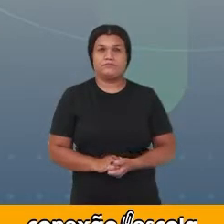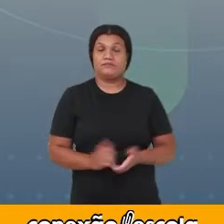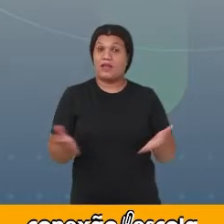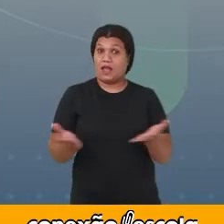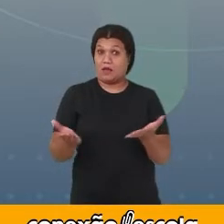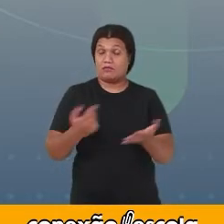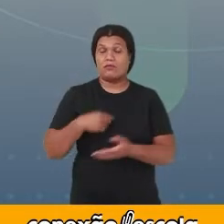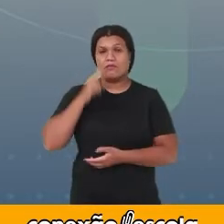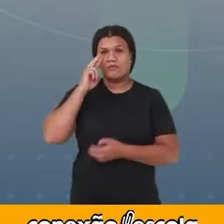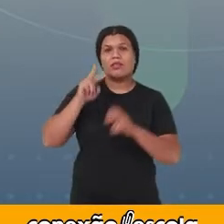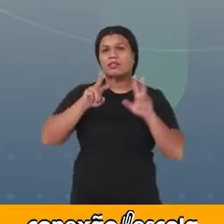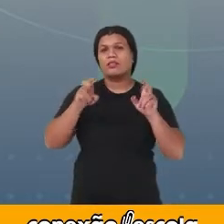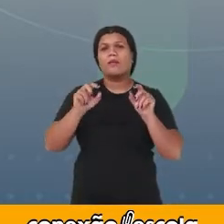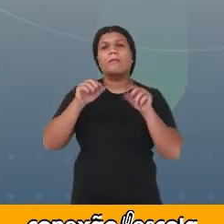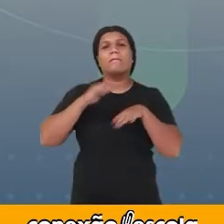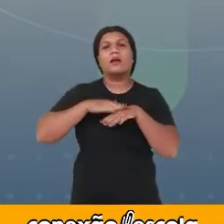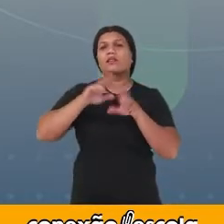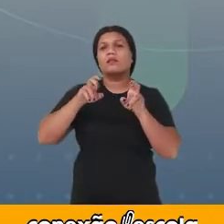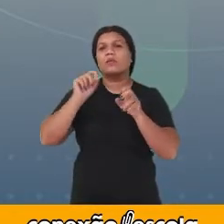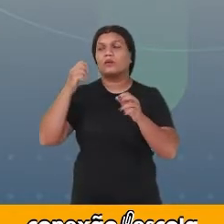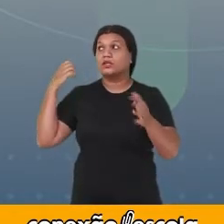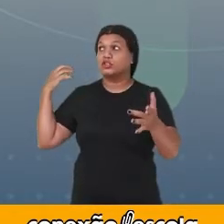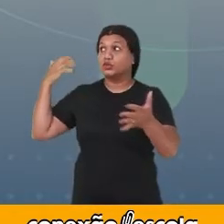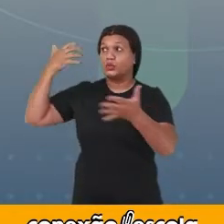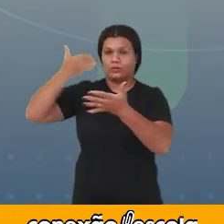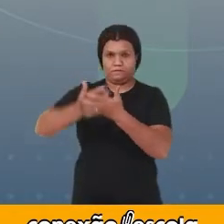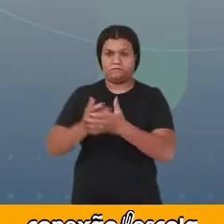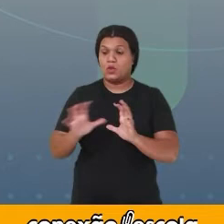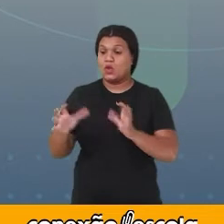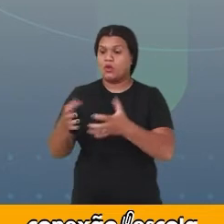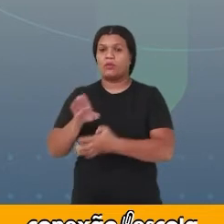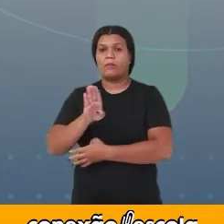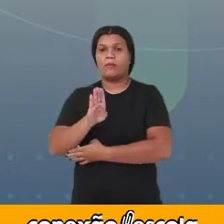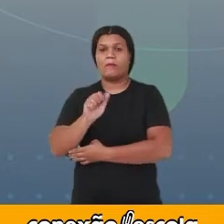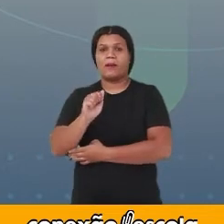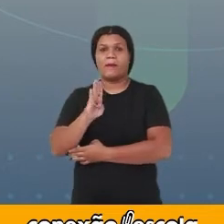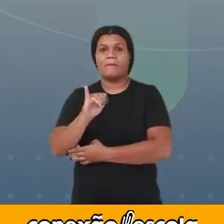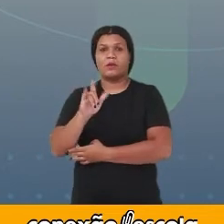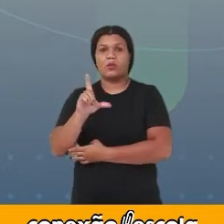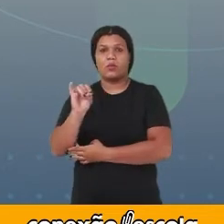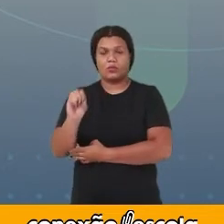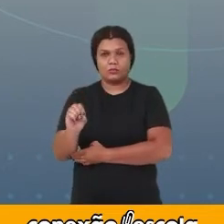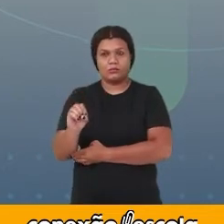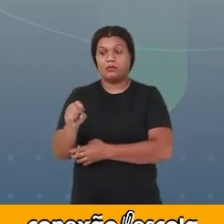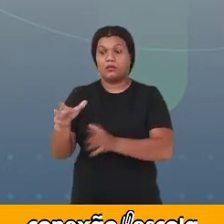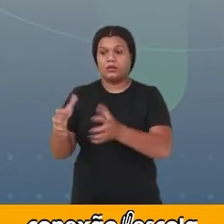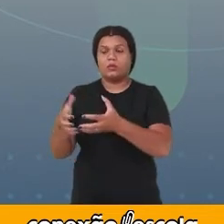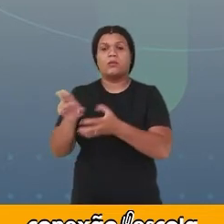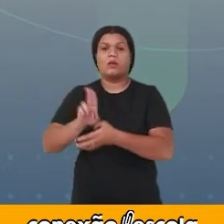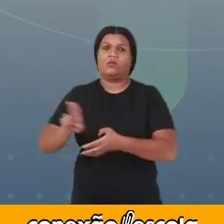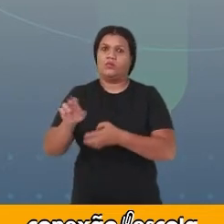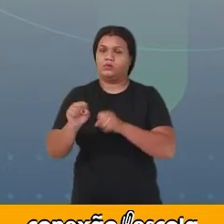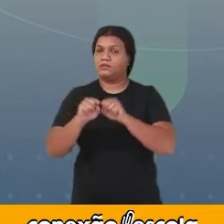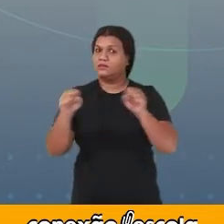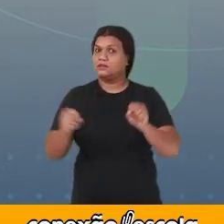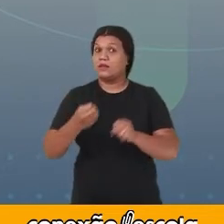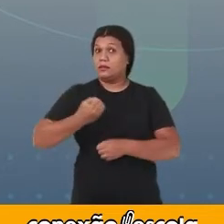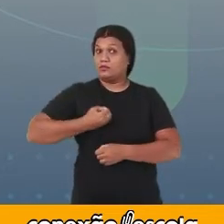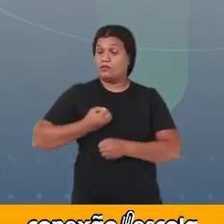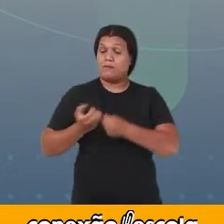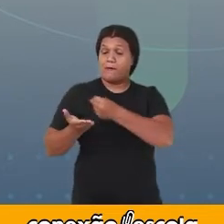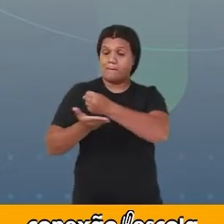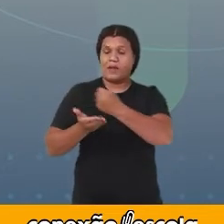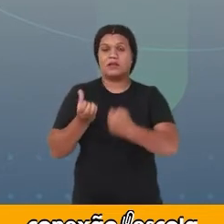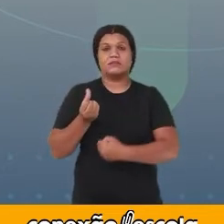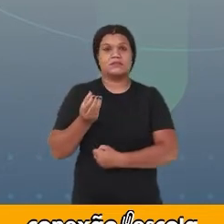Agora vamos ver um pouquinho de história. Os babilônios utilizavam um sistema de numeração de base 60. Por isso, foi